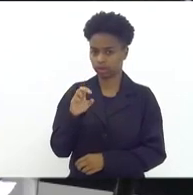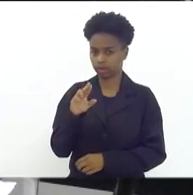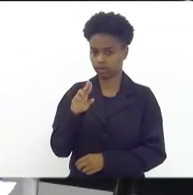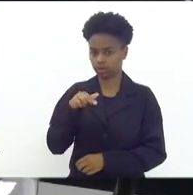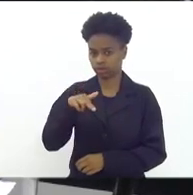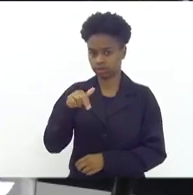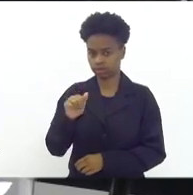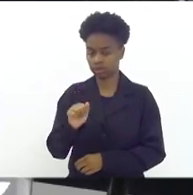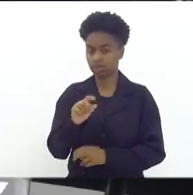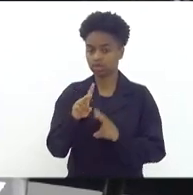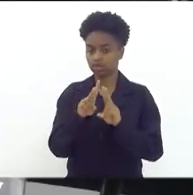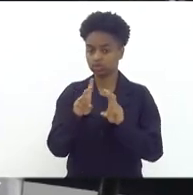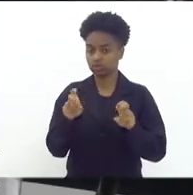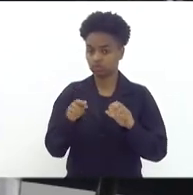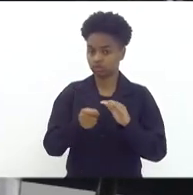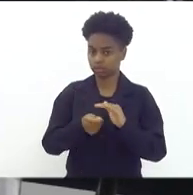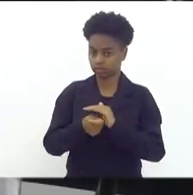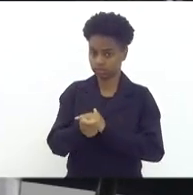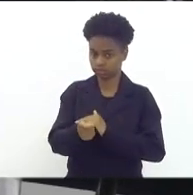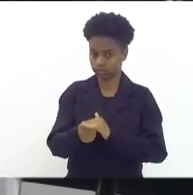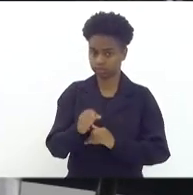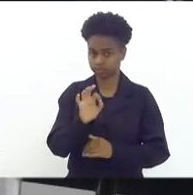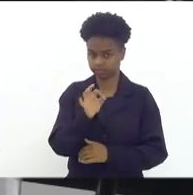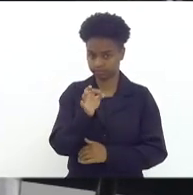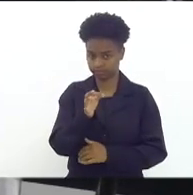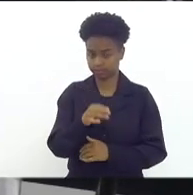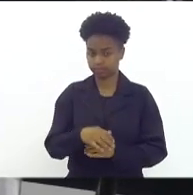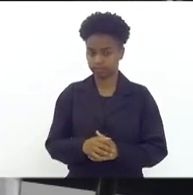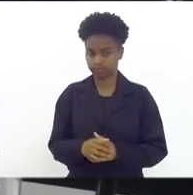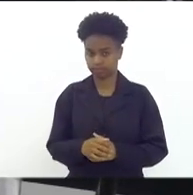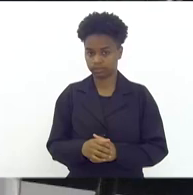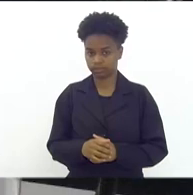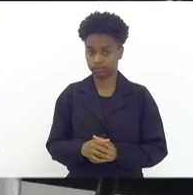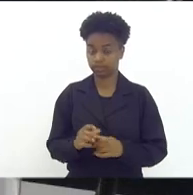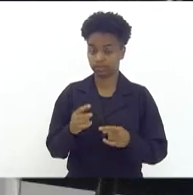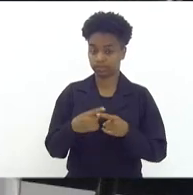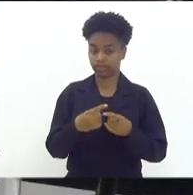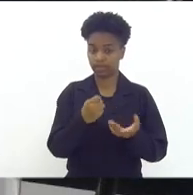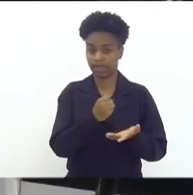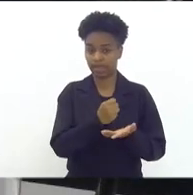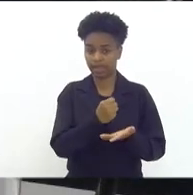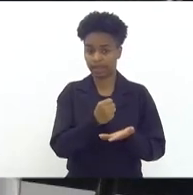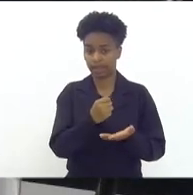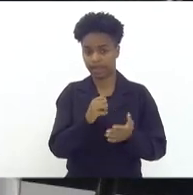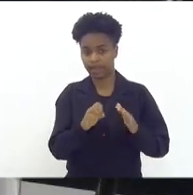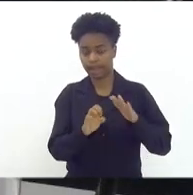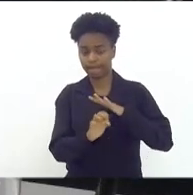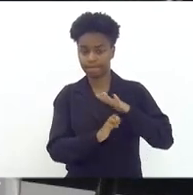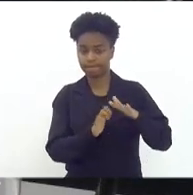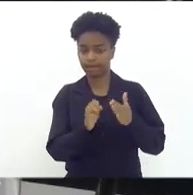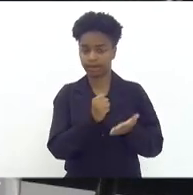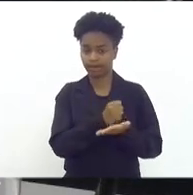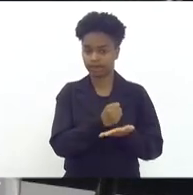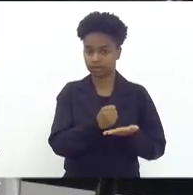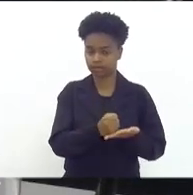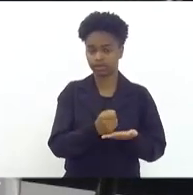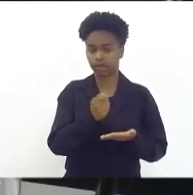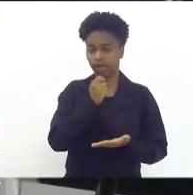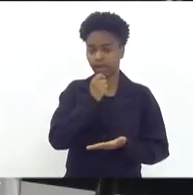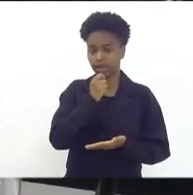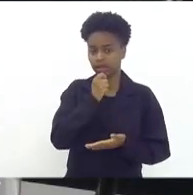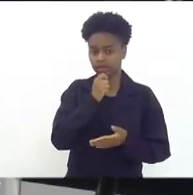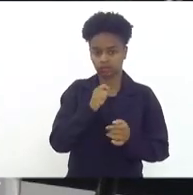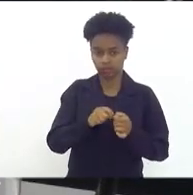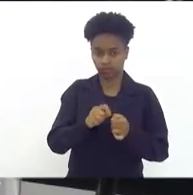sobre os investimentos né que a concessionária ainda tá pendente a fazer